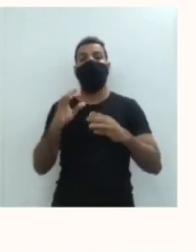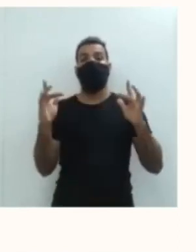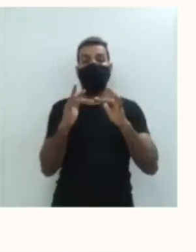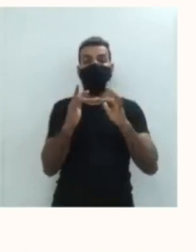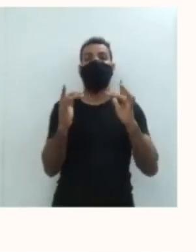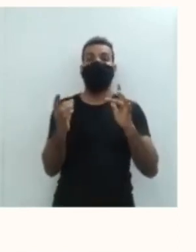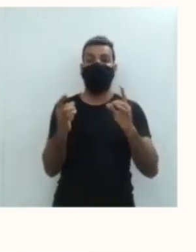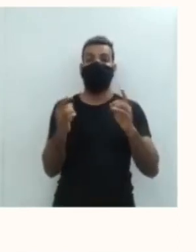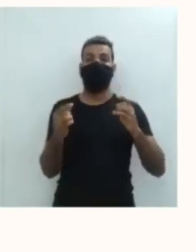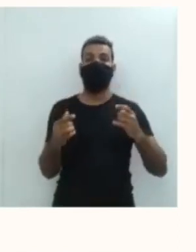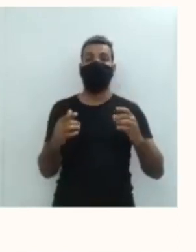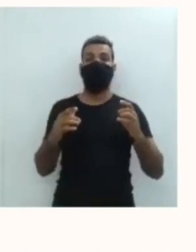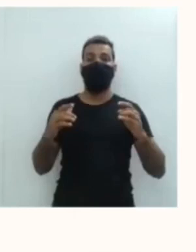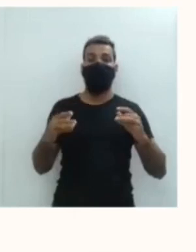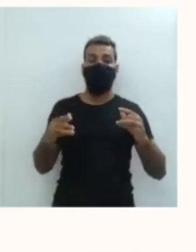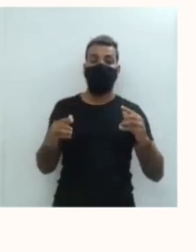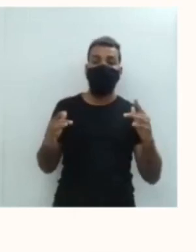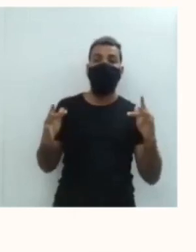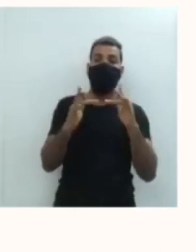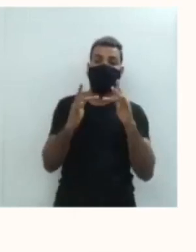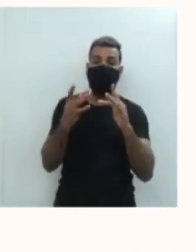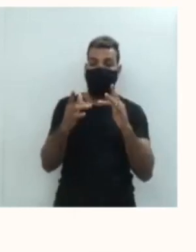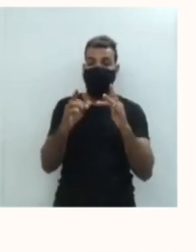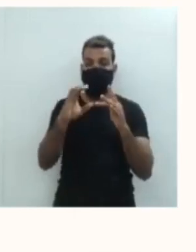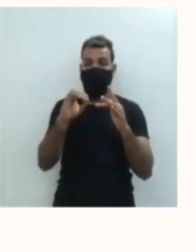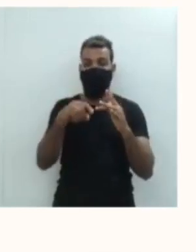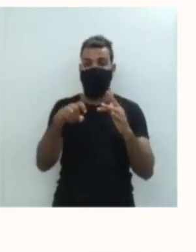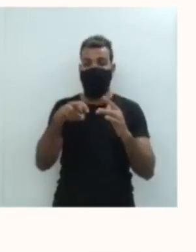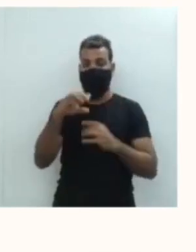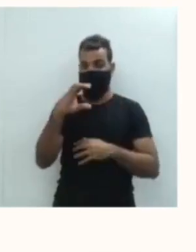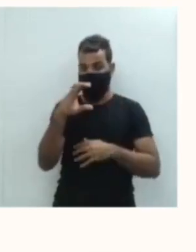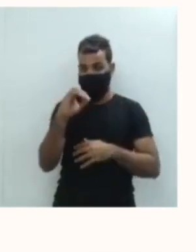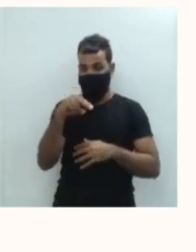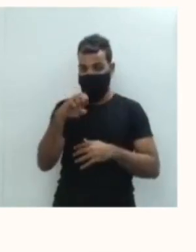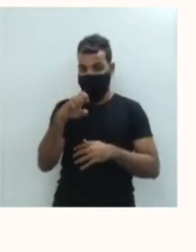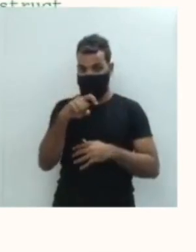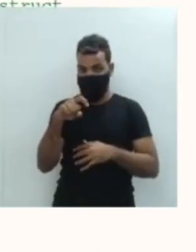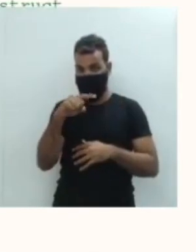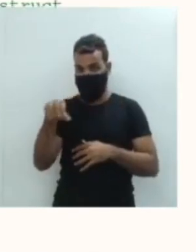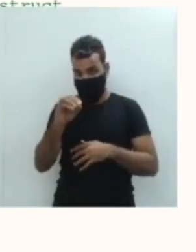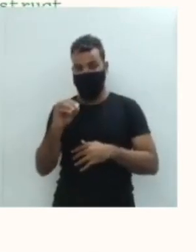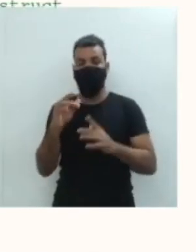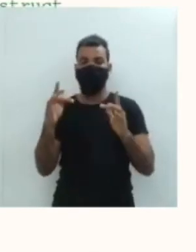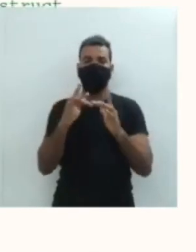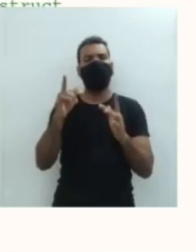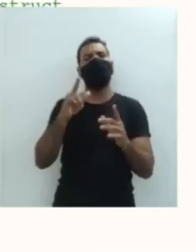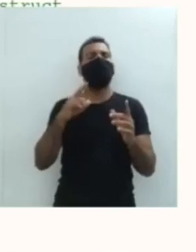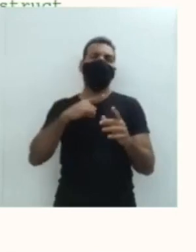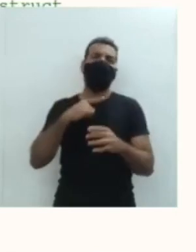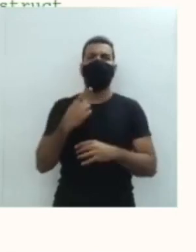a nossa classe conexão ela é uma classe que ela possui é basicamente